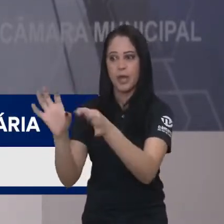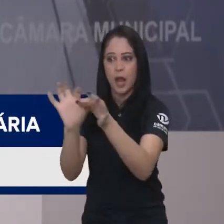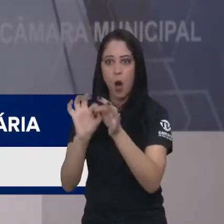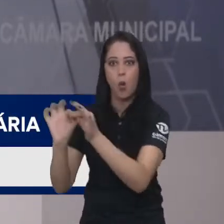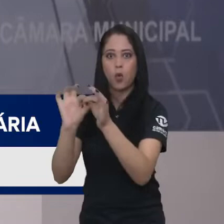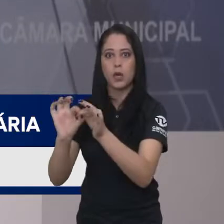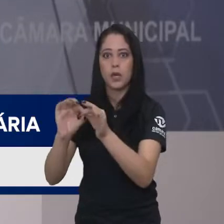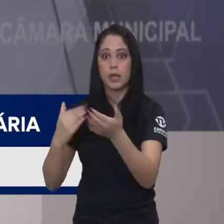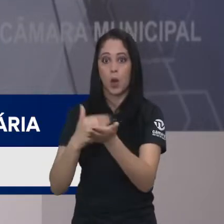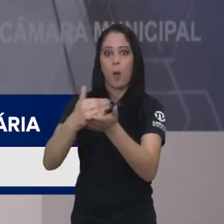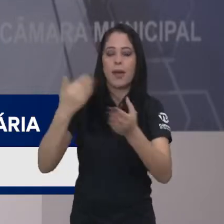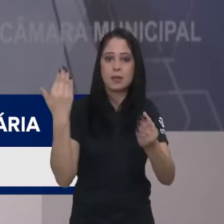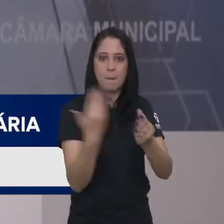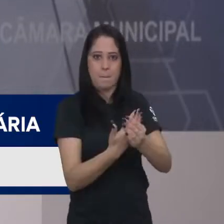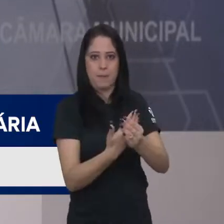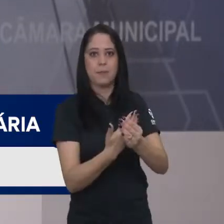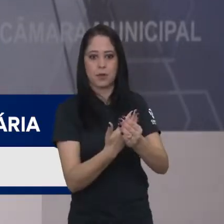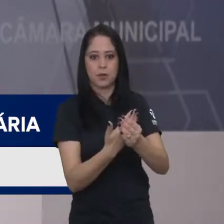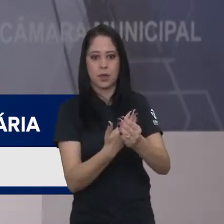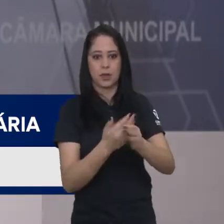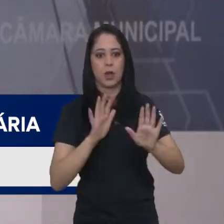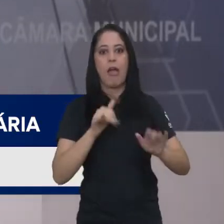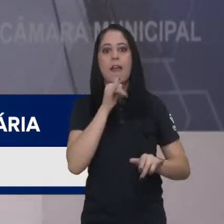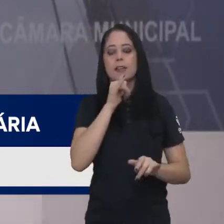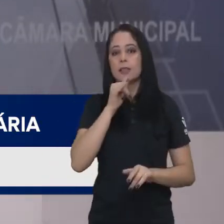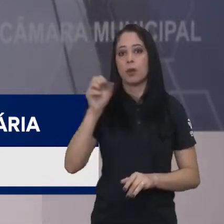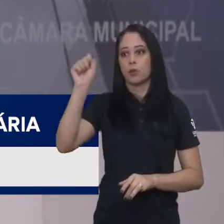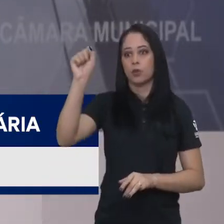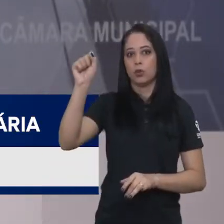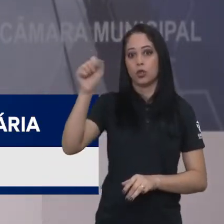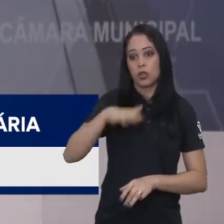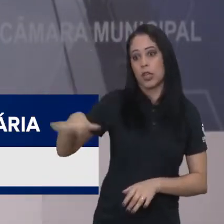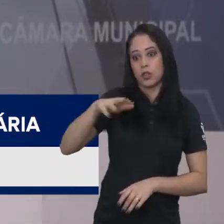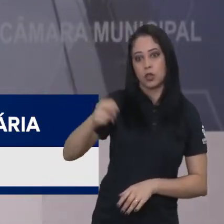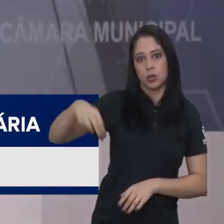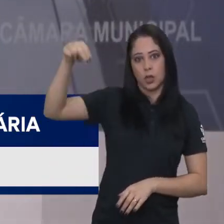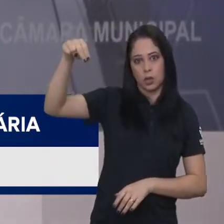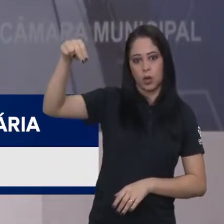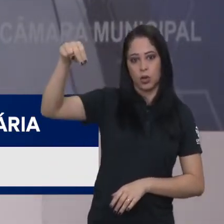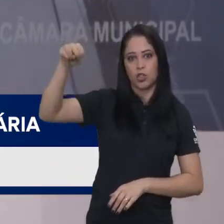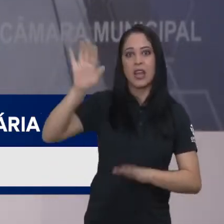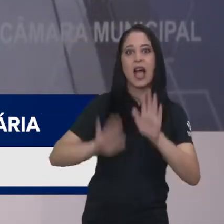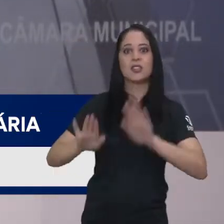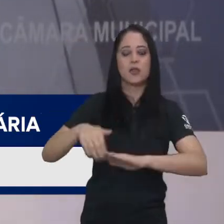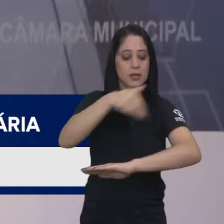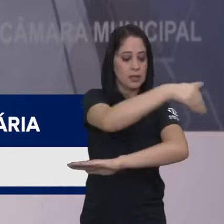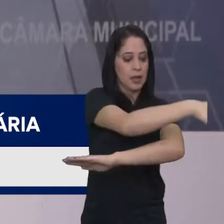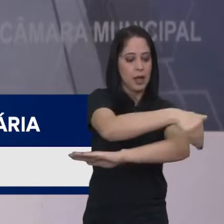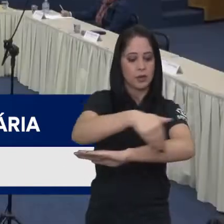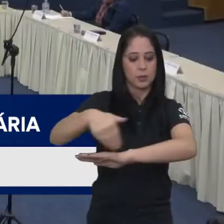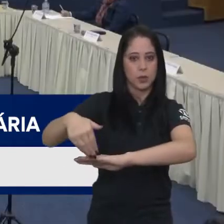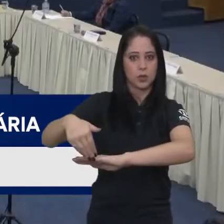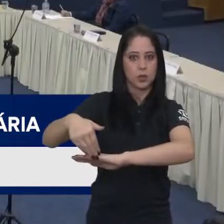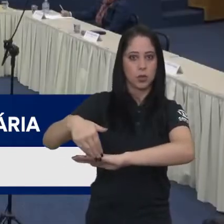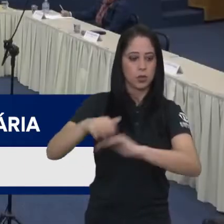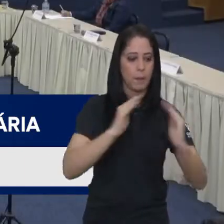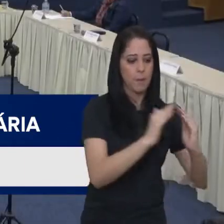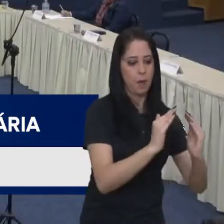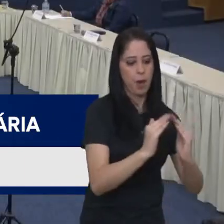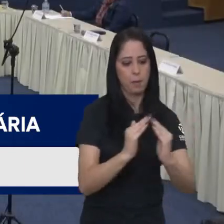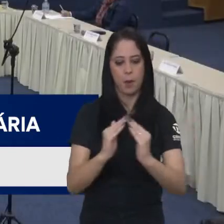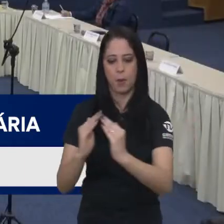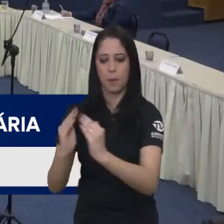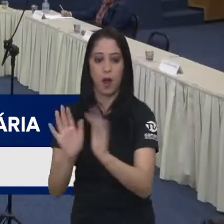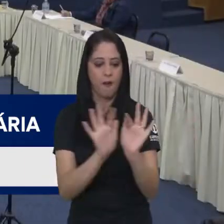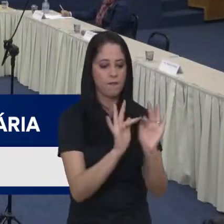tem ações que é uma família, mas pode ser ações. Na Zona Norte, por exemplo, Água de Canidu, às vezes pega uma rua toda e entra com uma ação só. Então, ali são